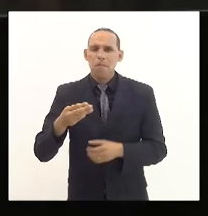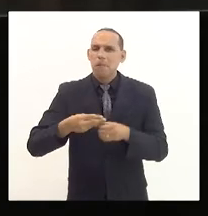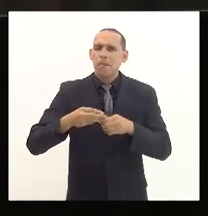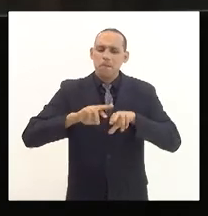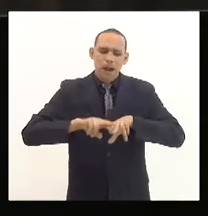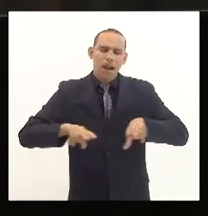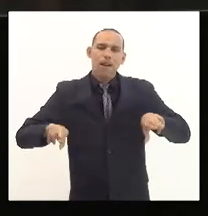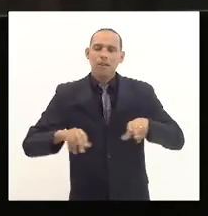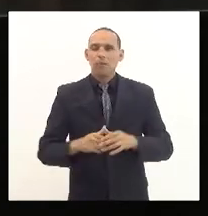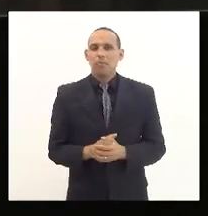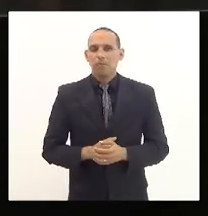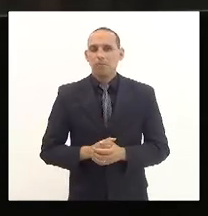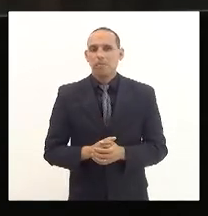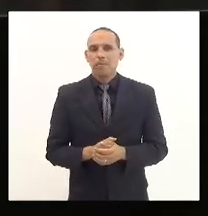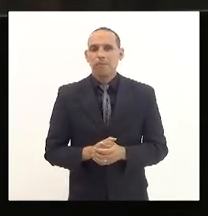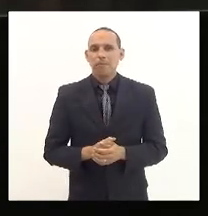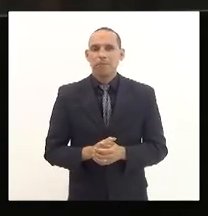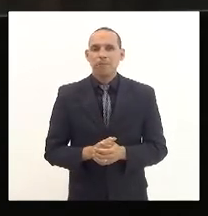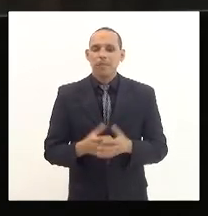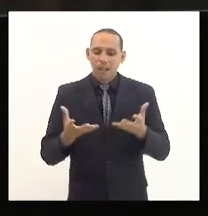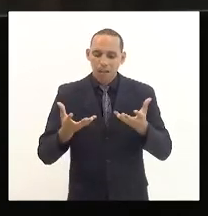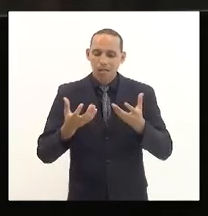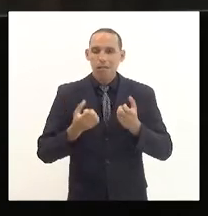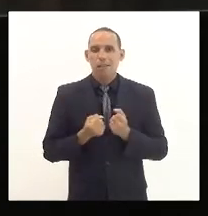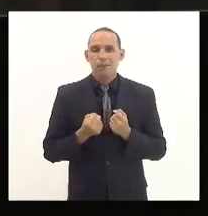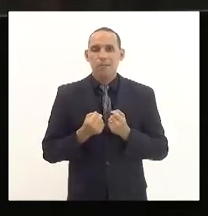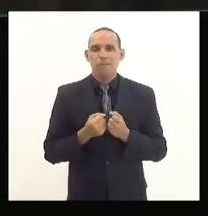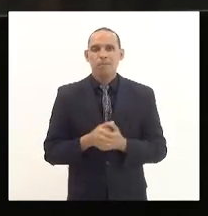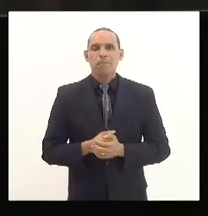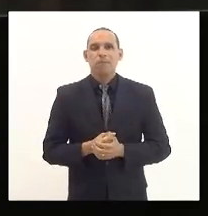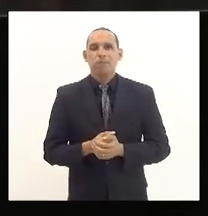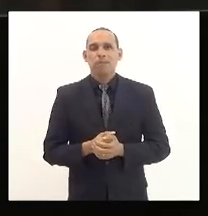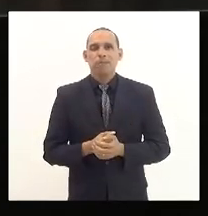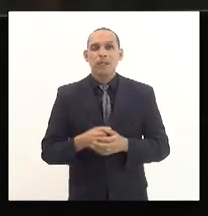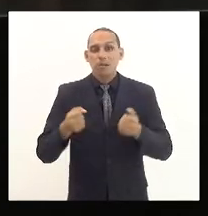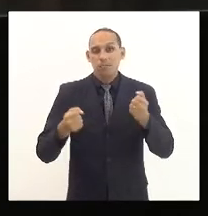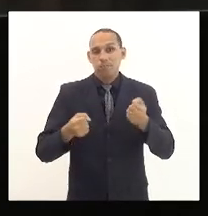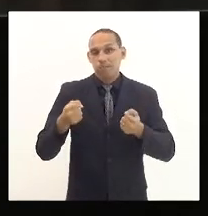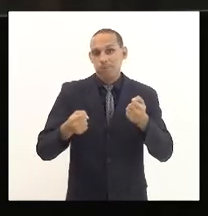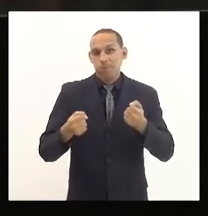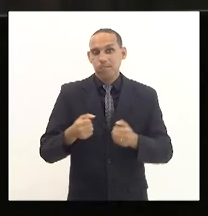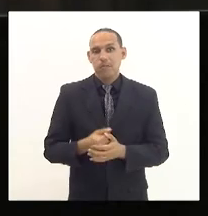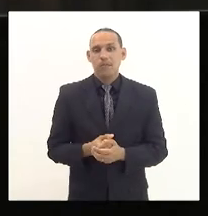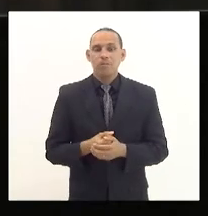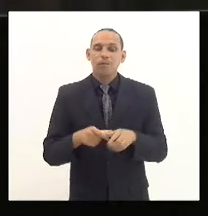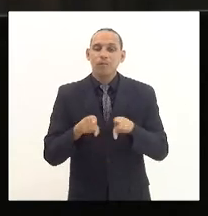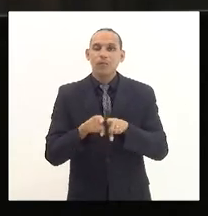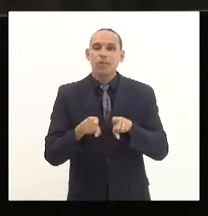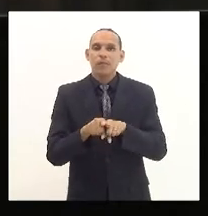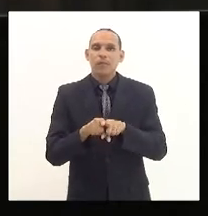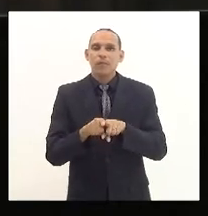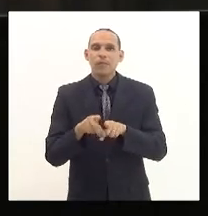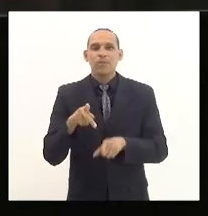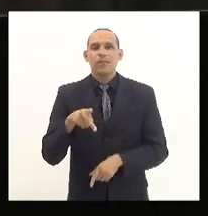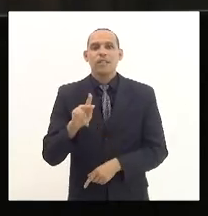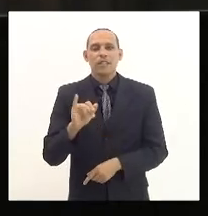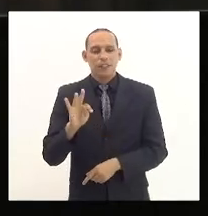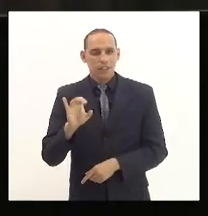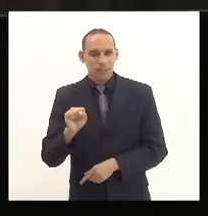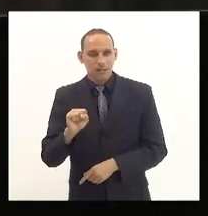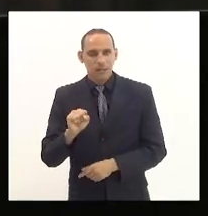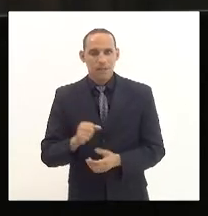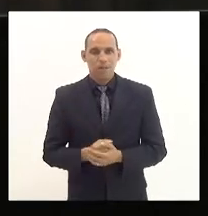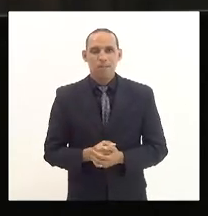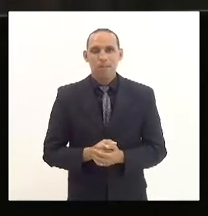municípios Deputado a Célia foram contemplados com os automóveis os veículos e também com os kits Então